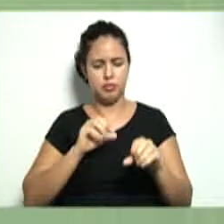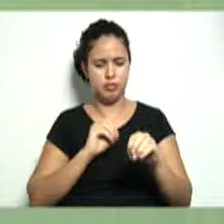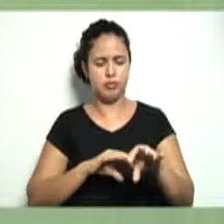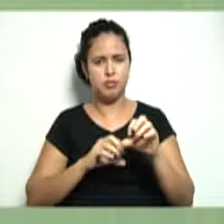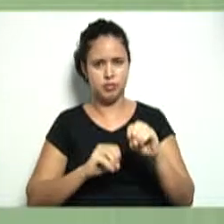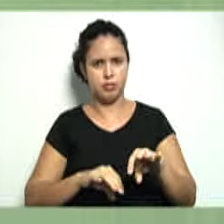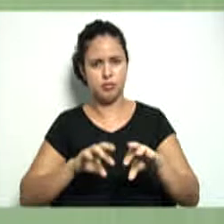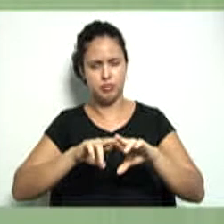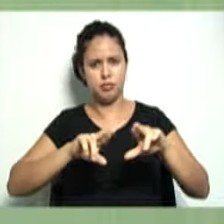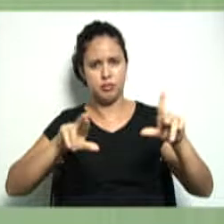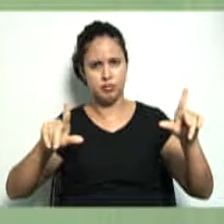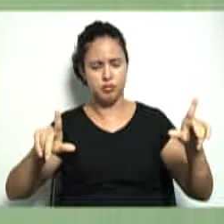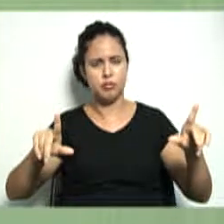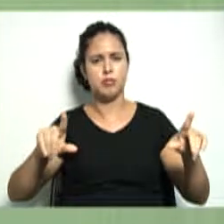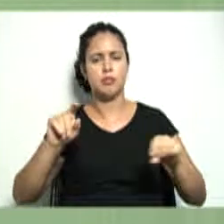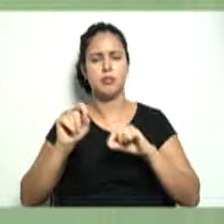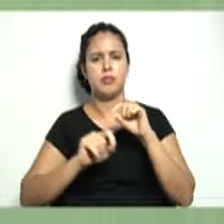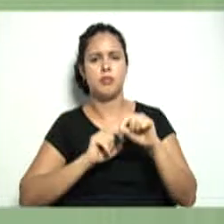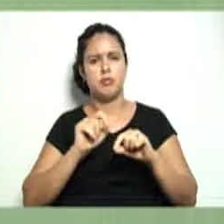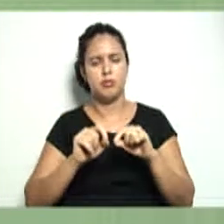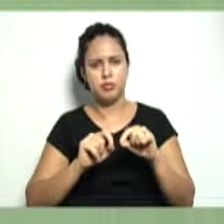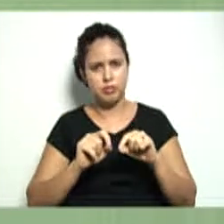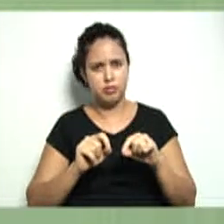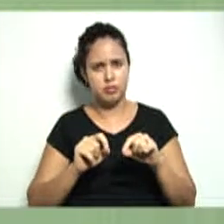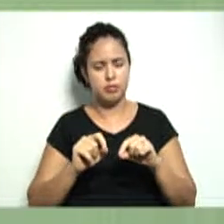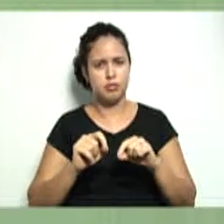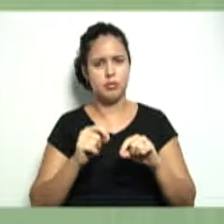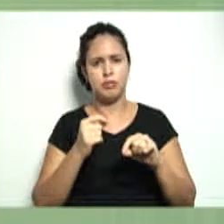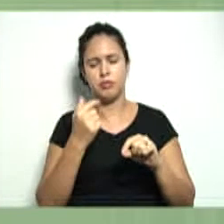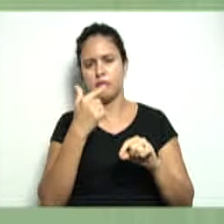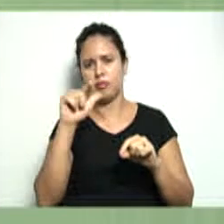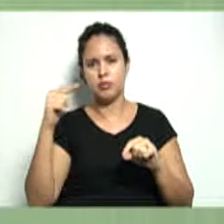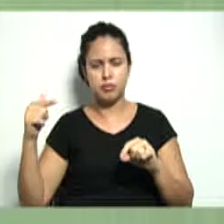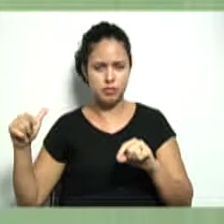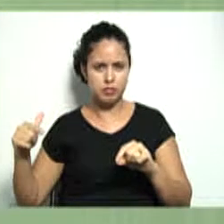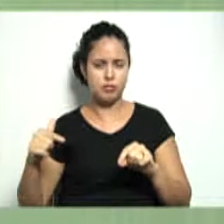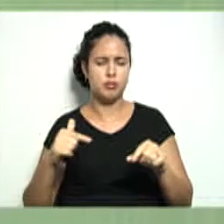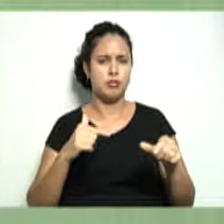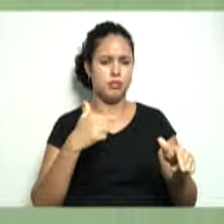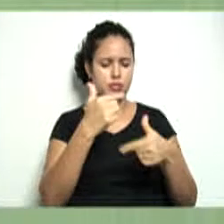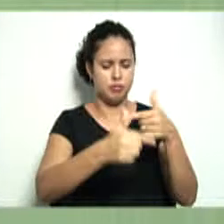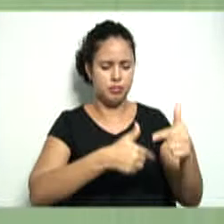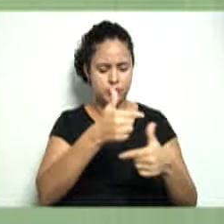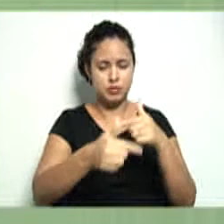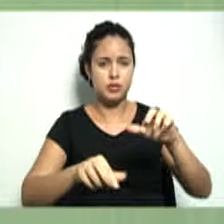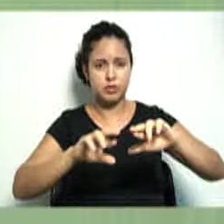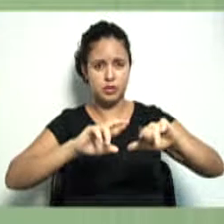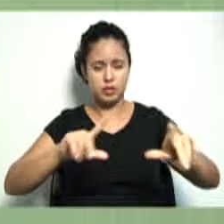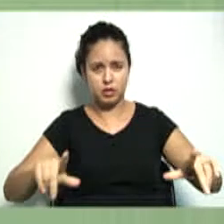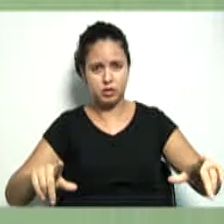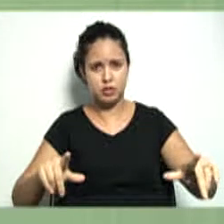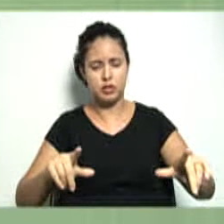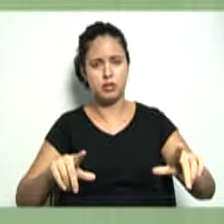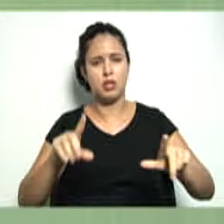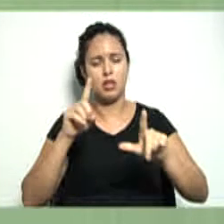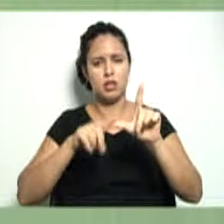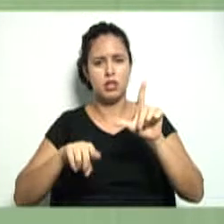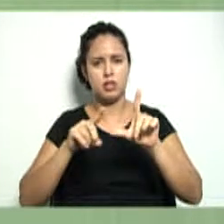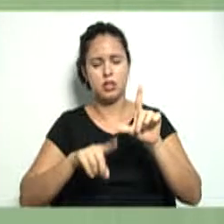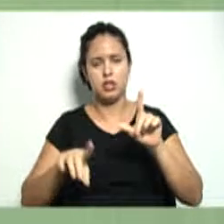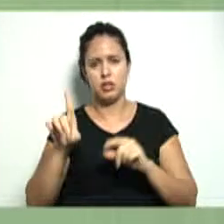ensinar diferentemente aqueles que realizavam trabalhos diferentes. A letra